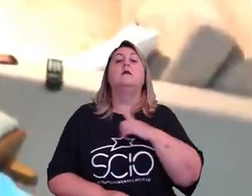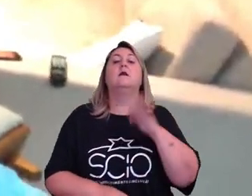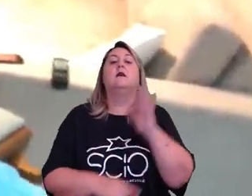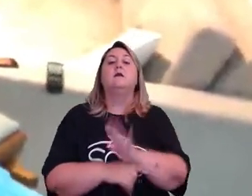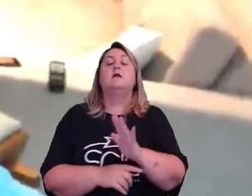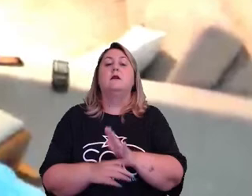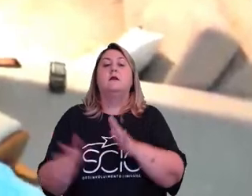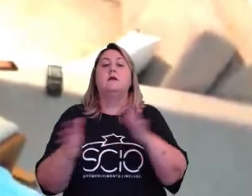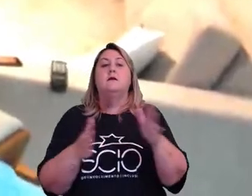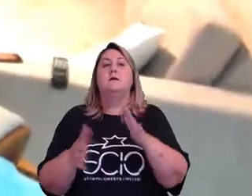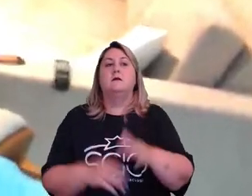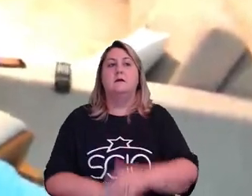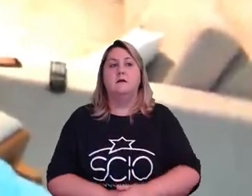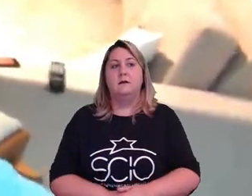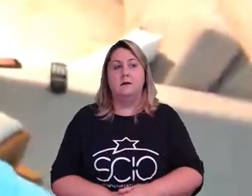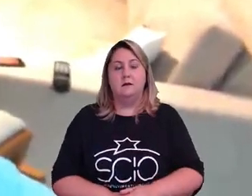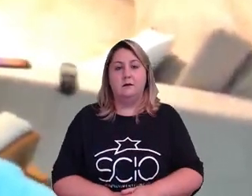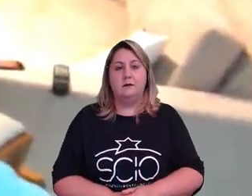momento.